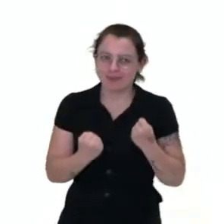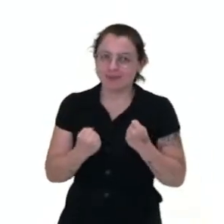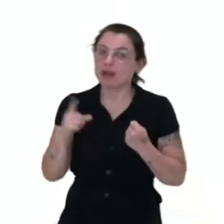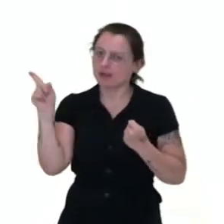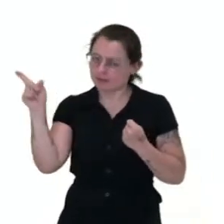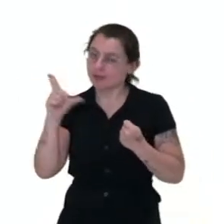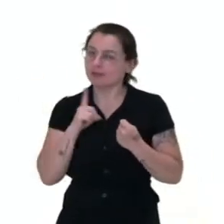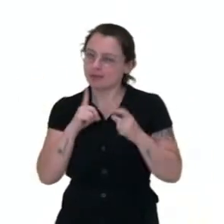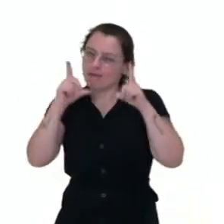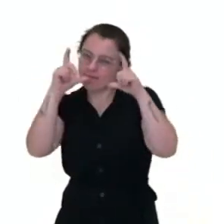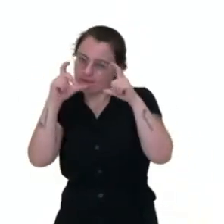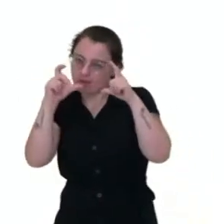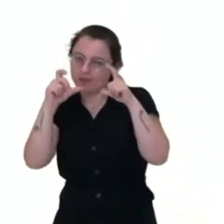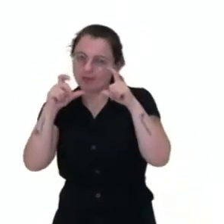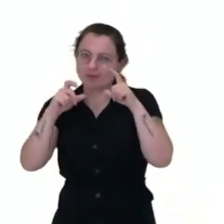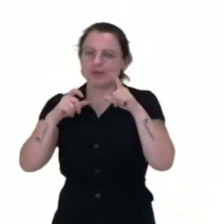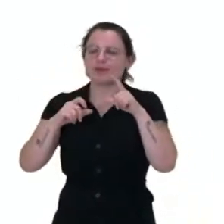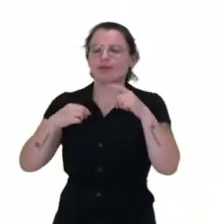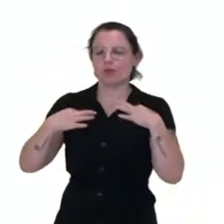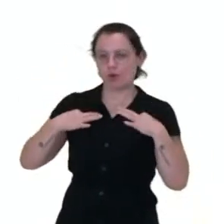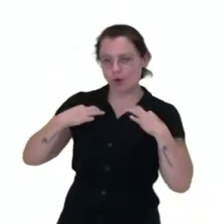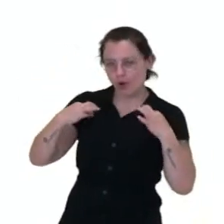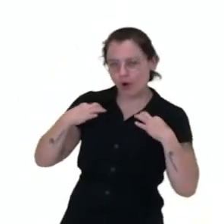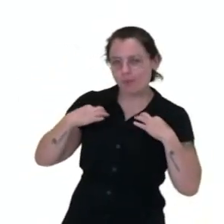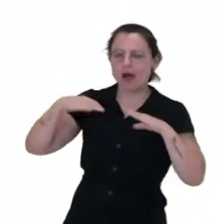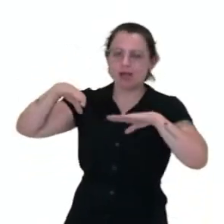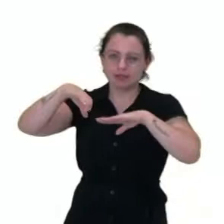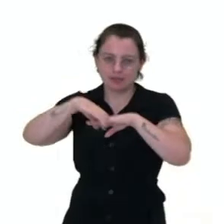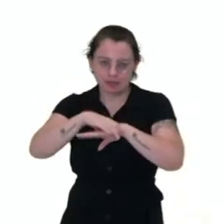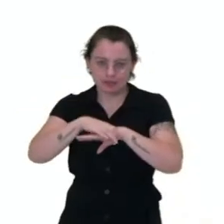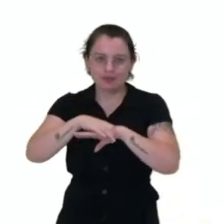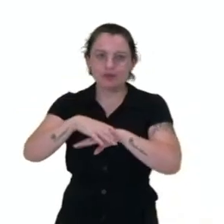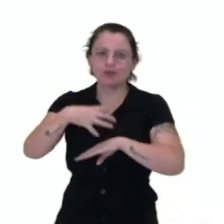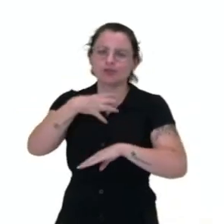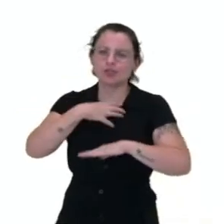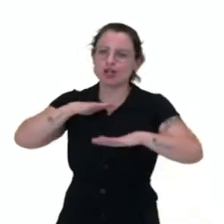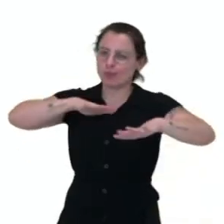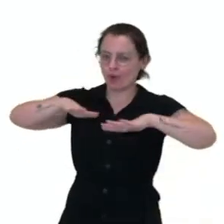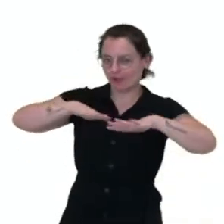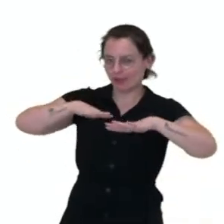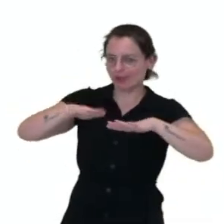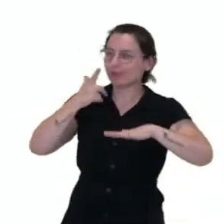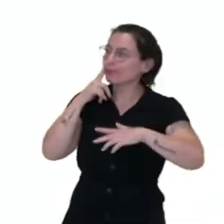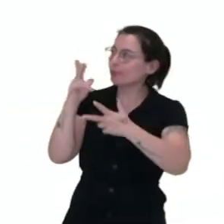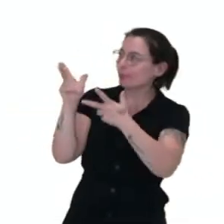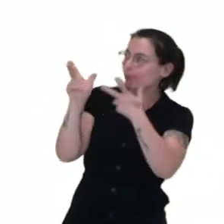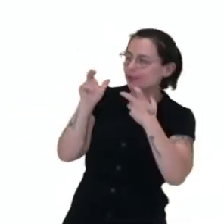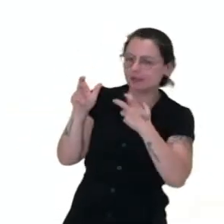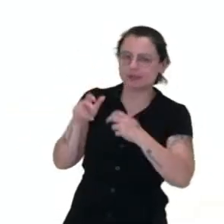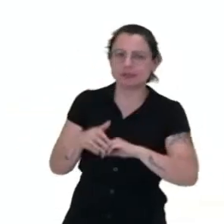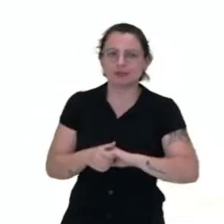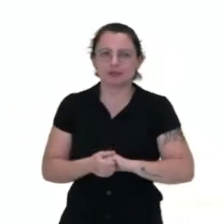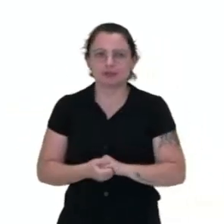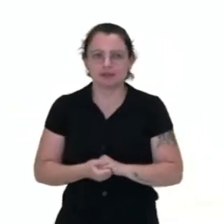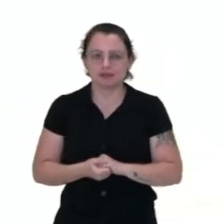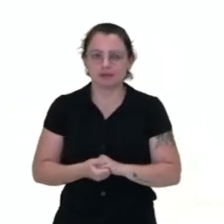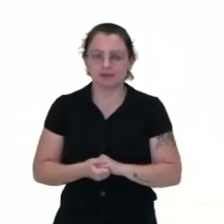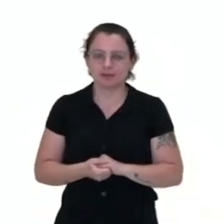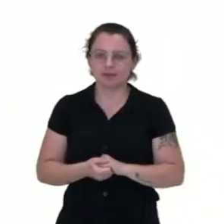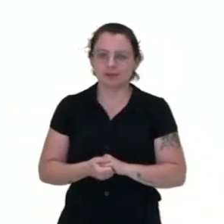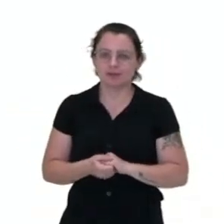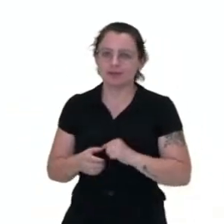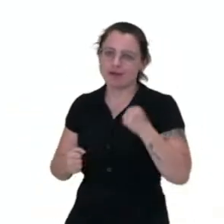nós percebemos pela sua roupa, pelo seu calçado e o movimento que ela está realizando. Ela está caminhando e ela está ou